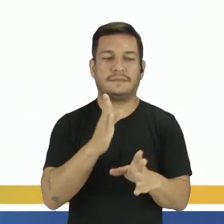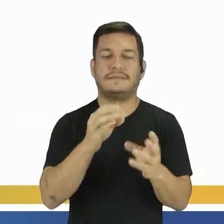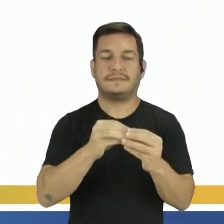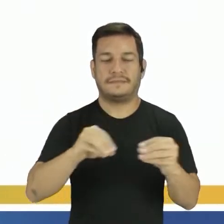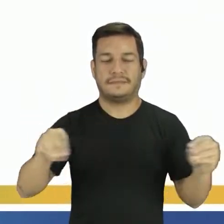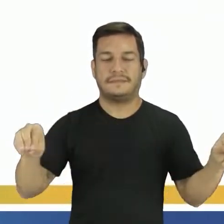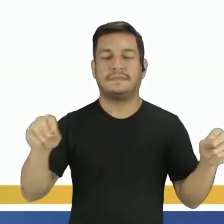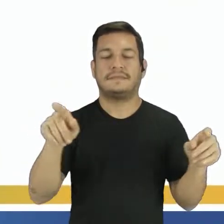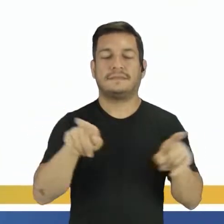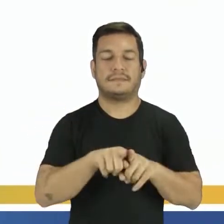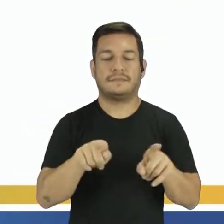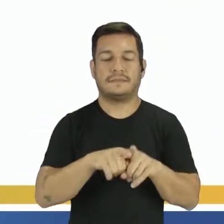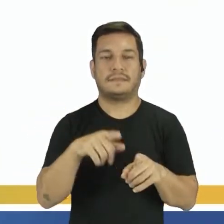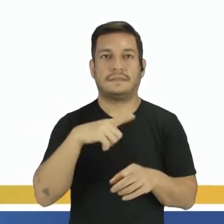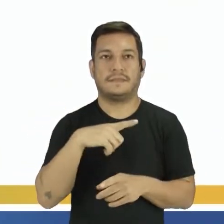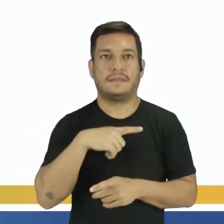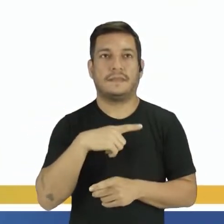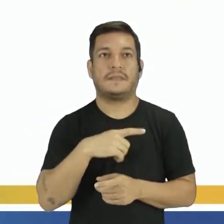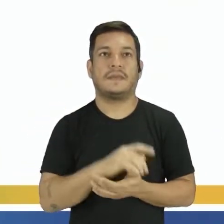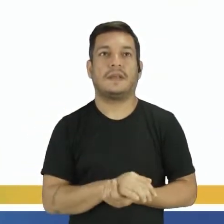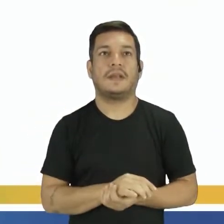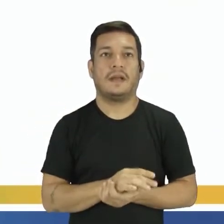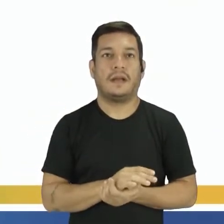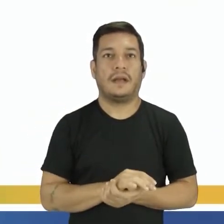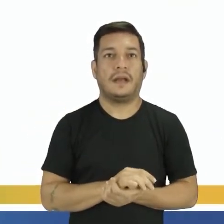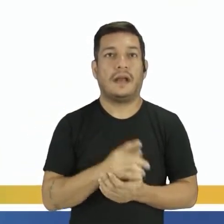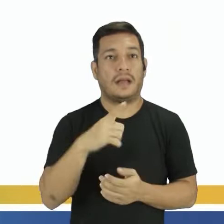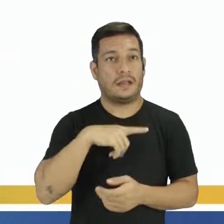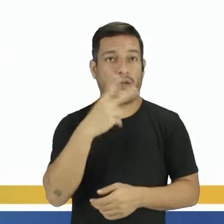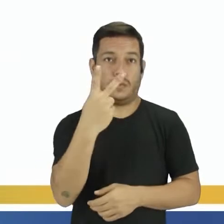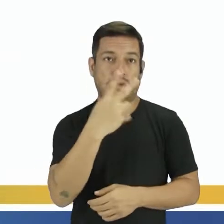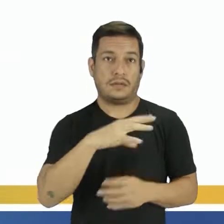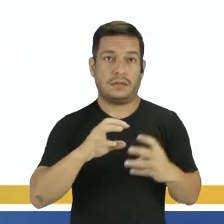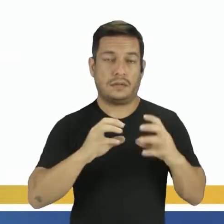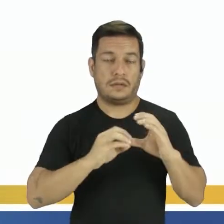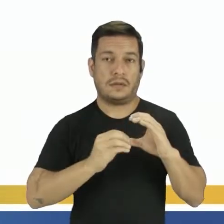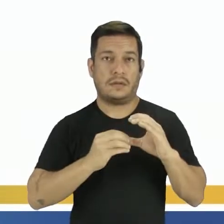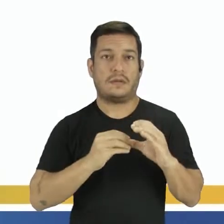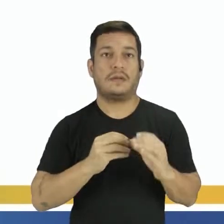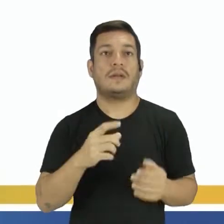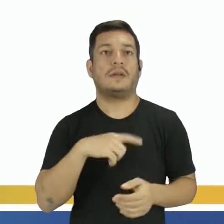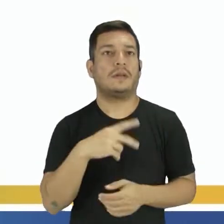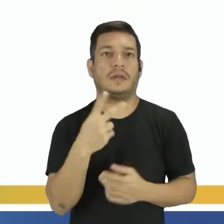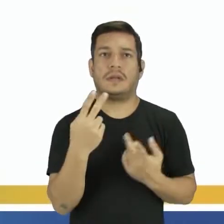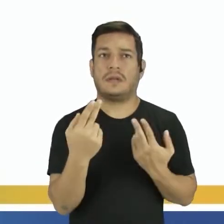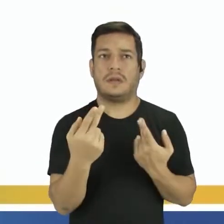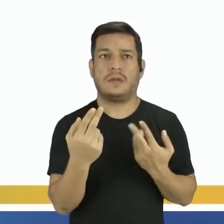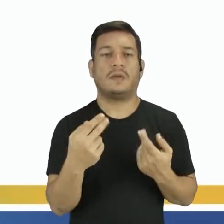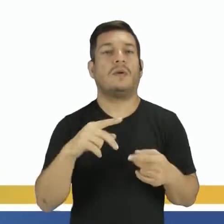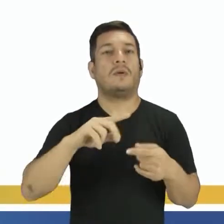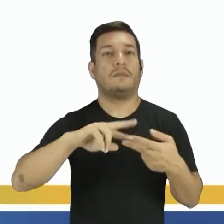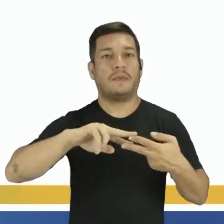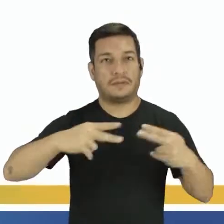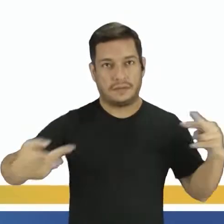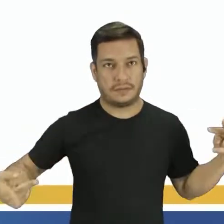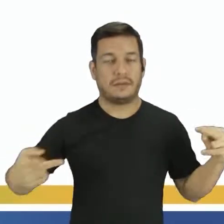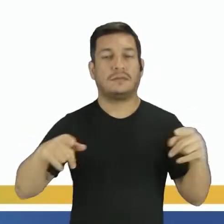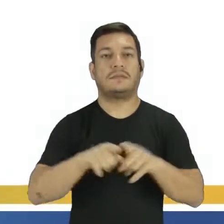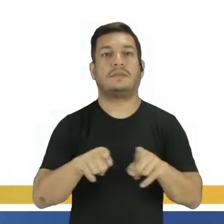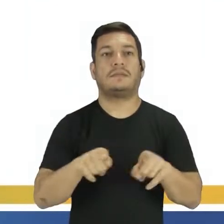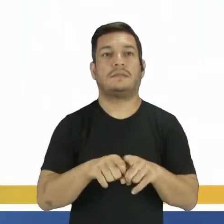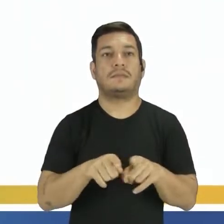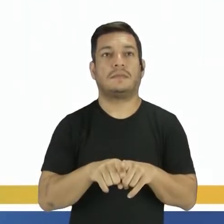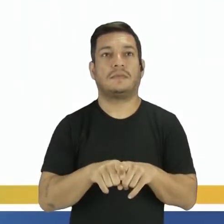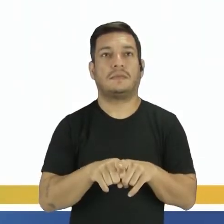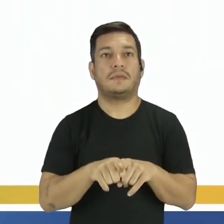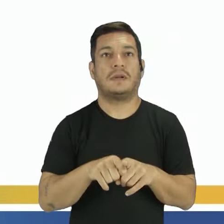mitose uma célula mãe dando origem a 2 células filhas exatamente iguais, com o mesmo conteúdo genético,